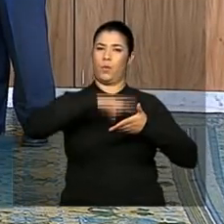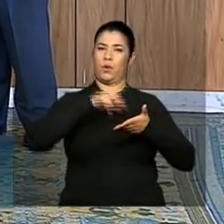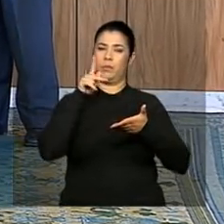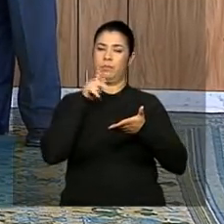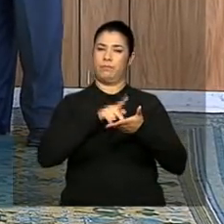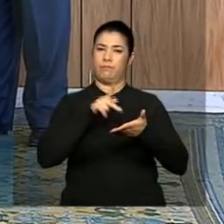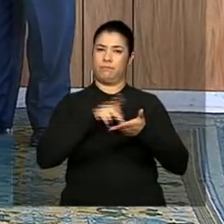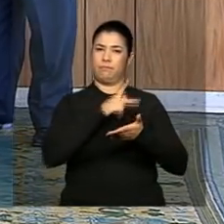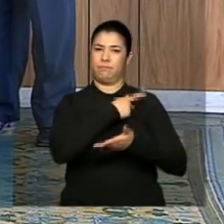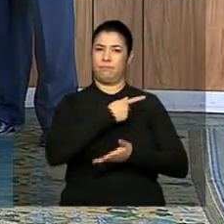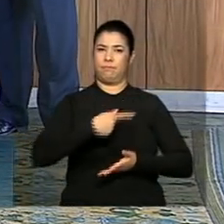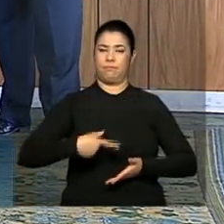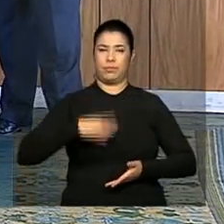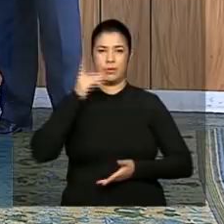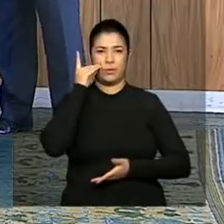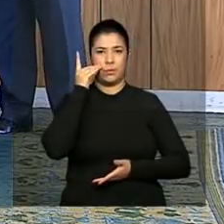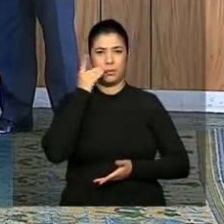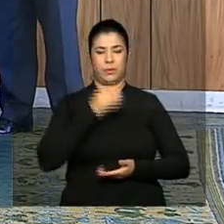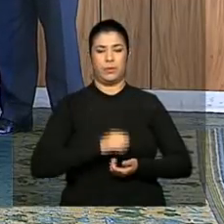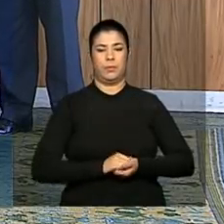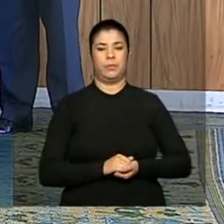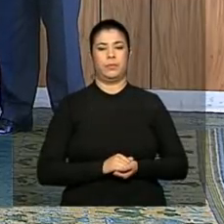Rousseff.